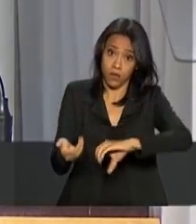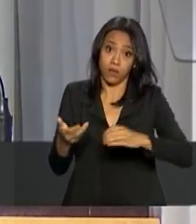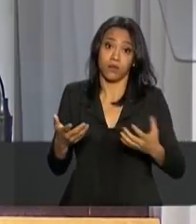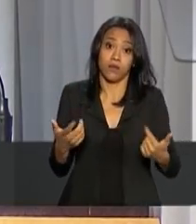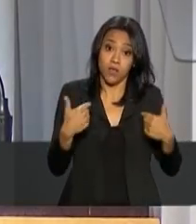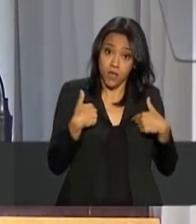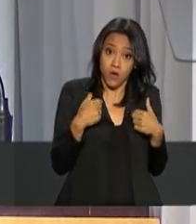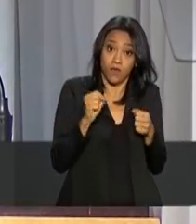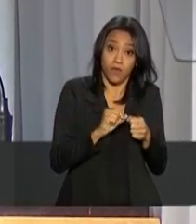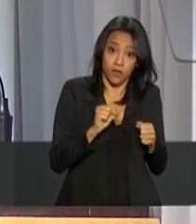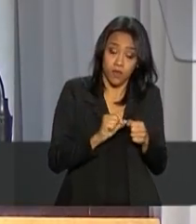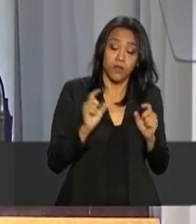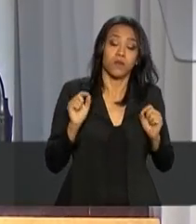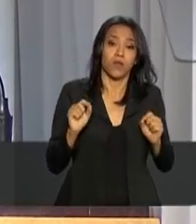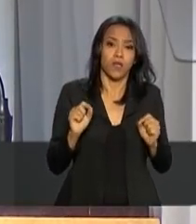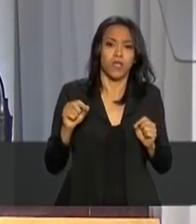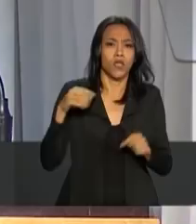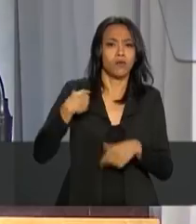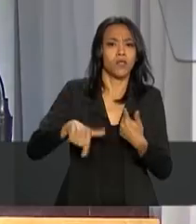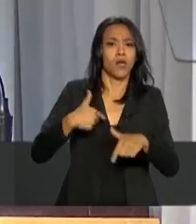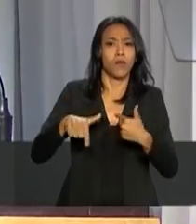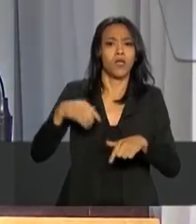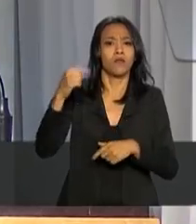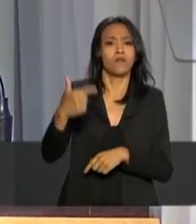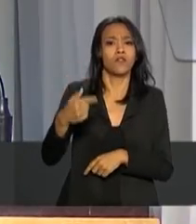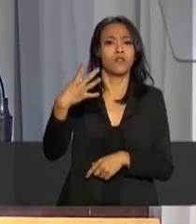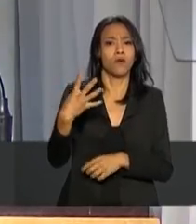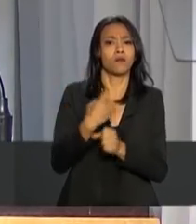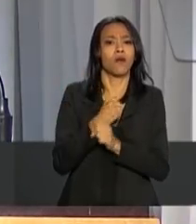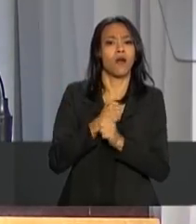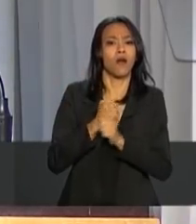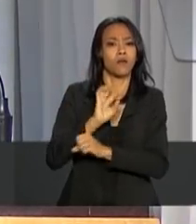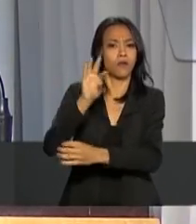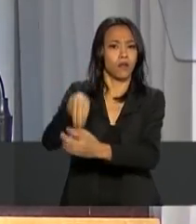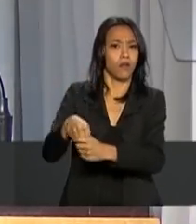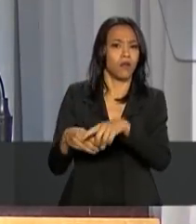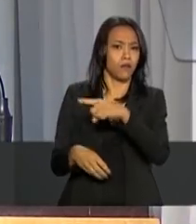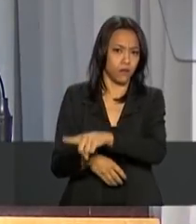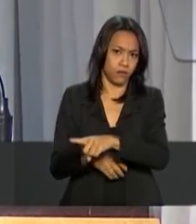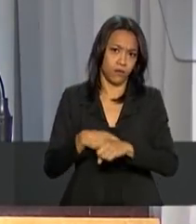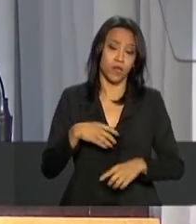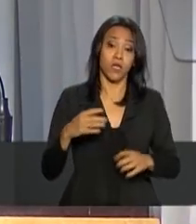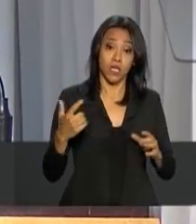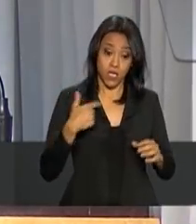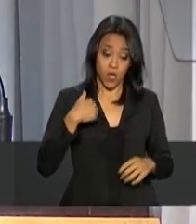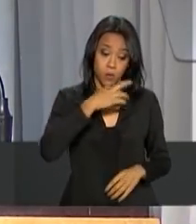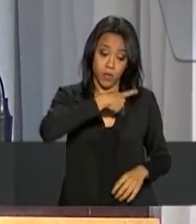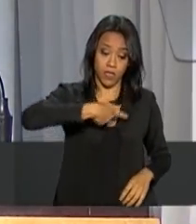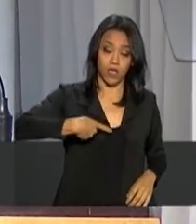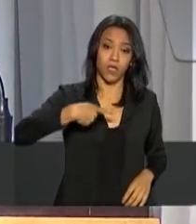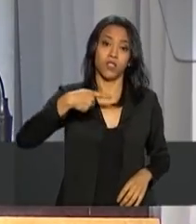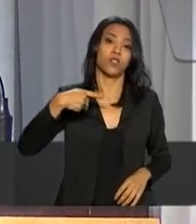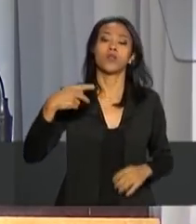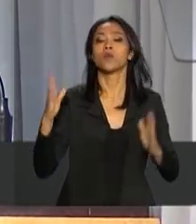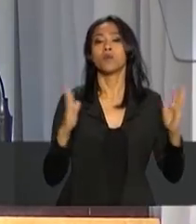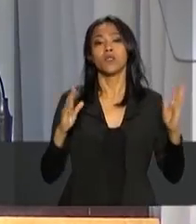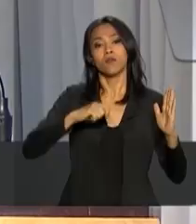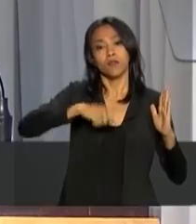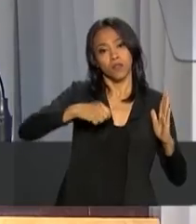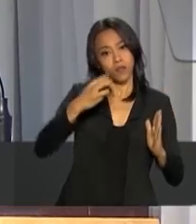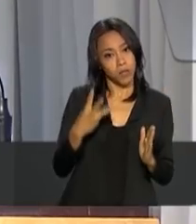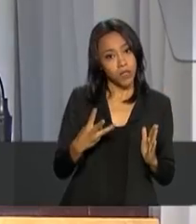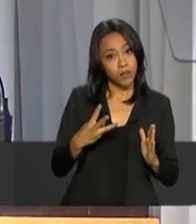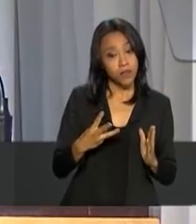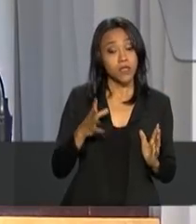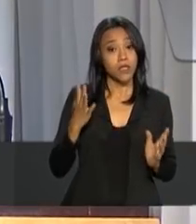fiz do Congresso Nacional, onde eu passei 24 anos, casa que presidi por 3 vezes, né? Mas eu fiz do Congresso Nacional não